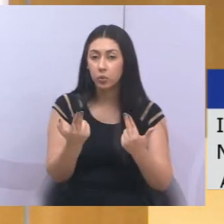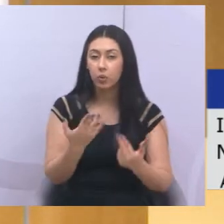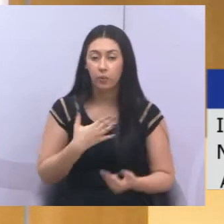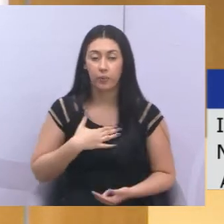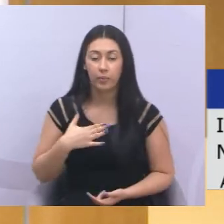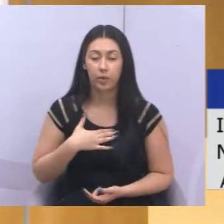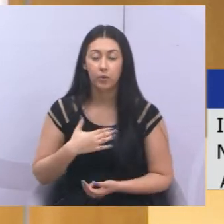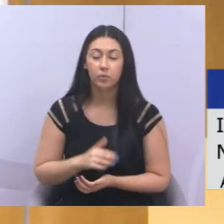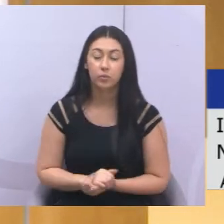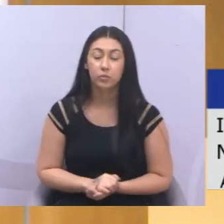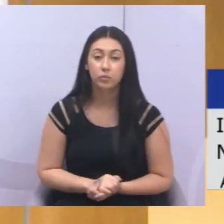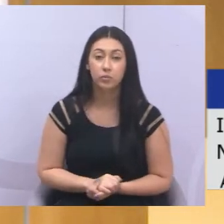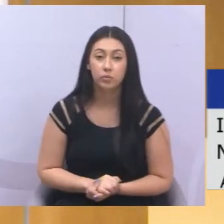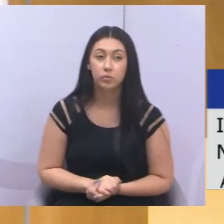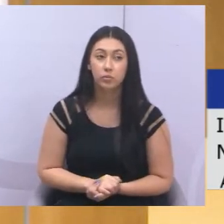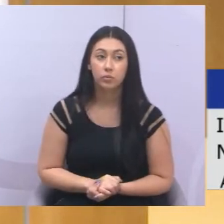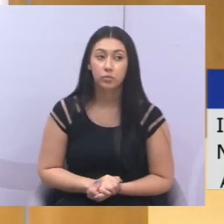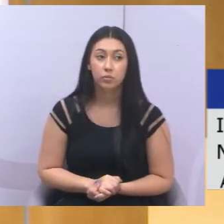Republicanos,